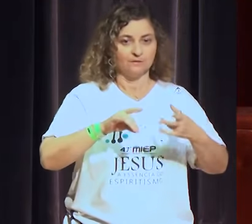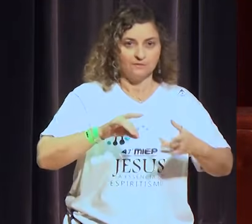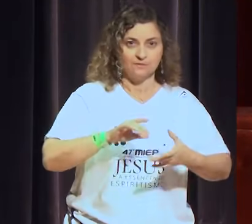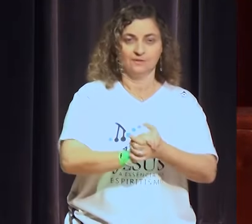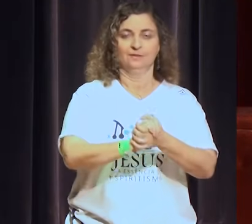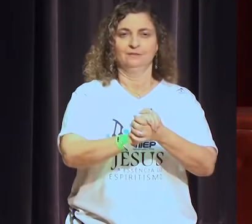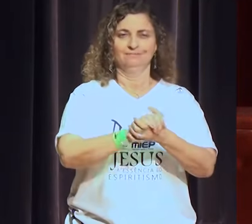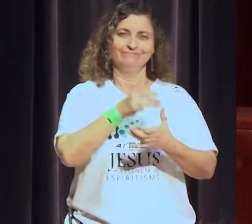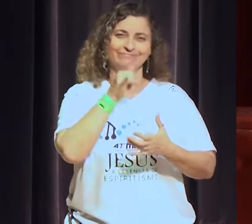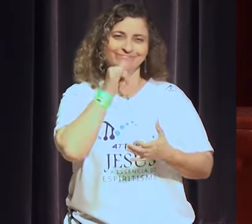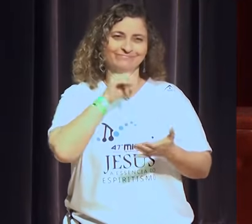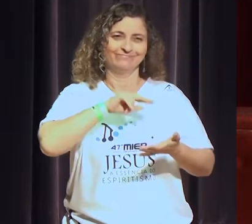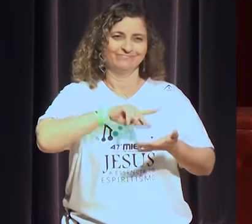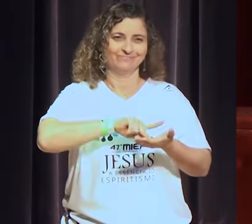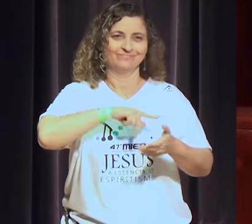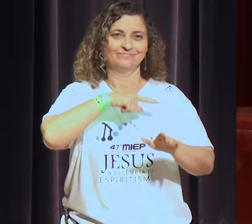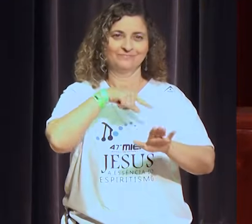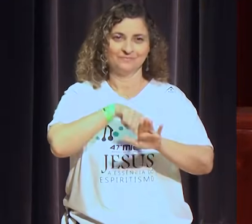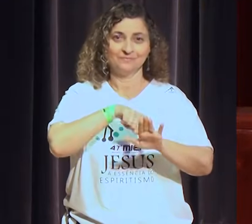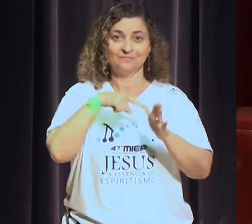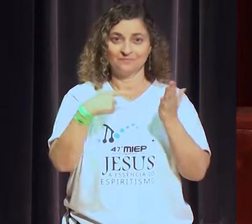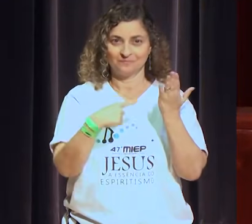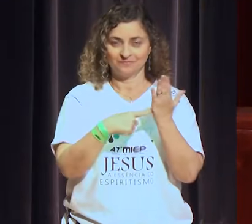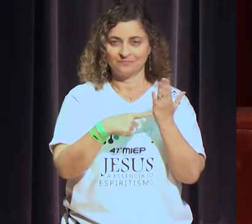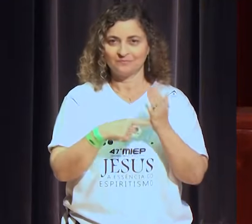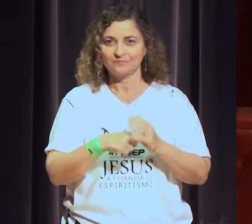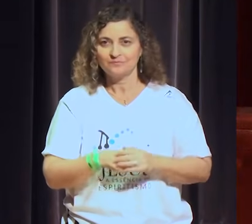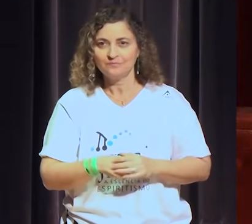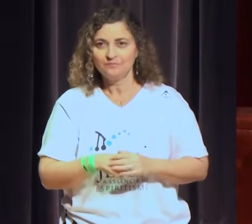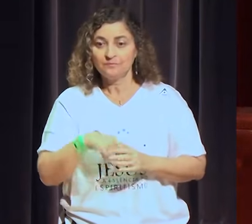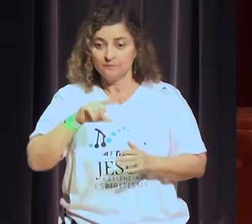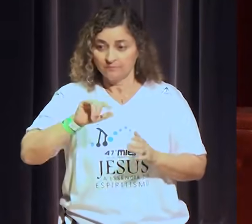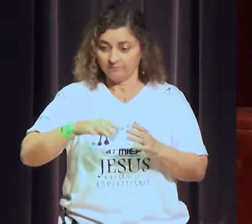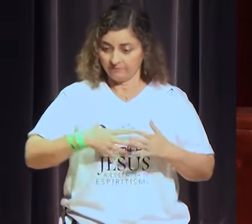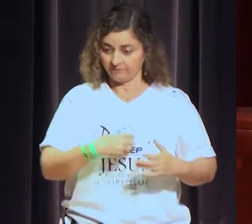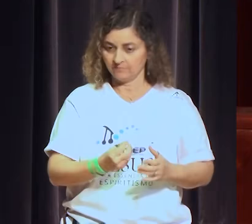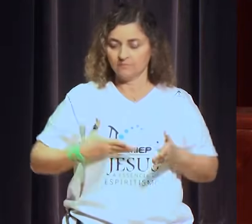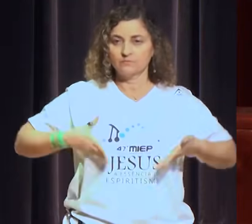tiveram filhos. Um deles,